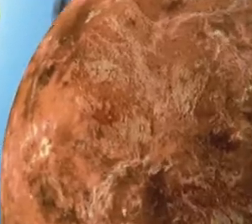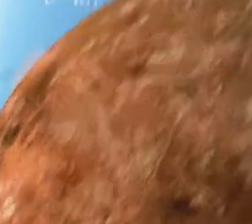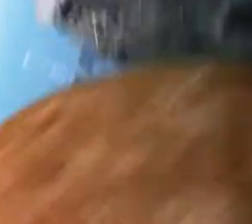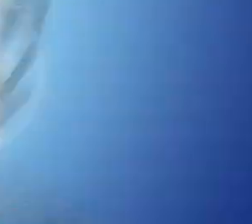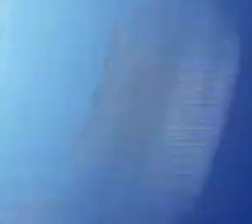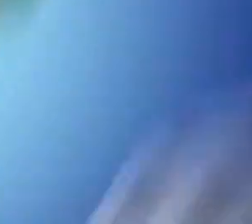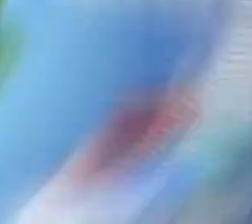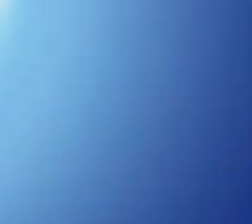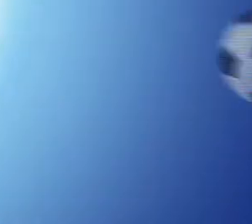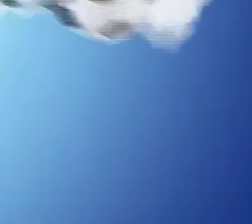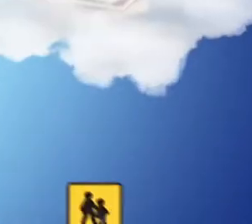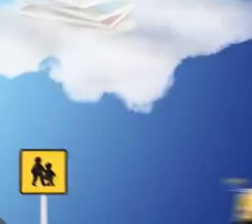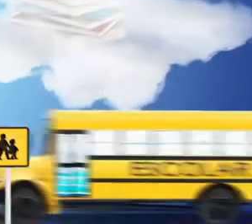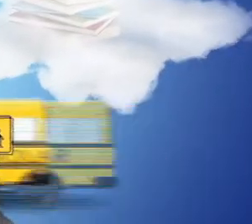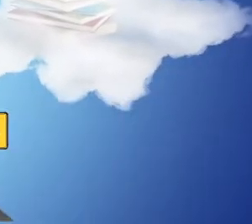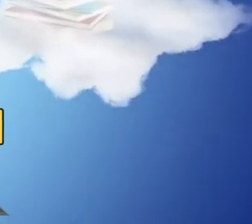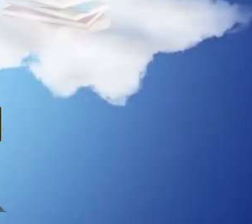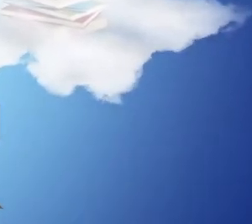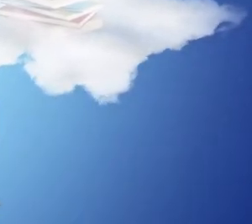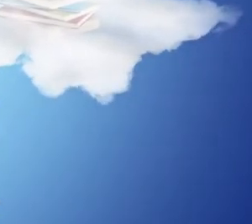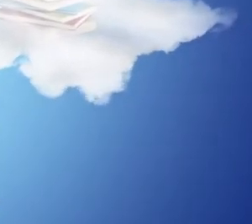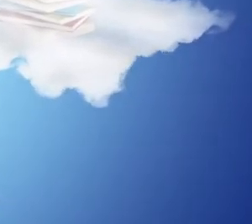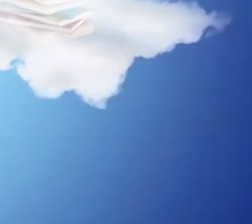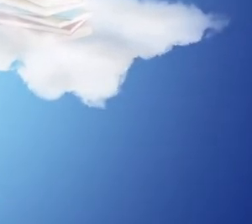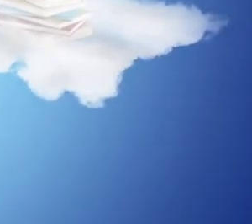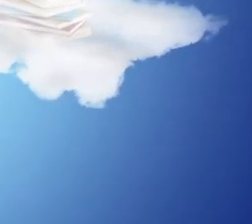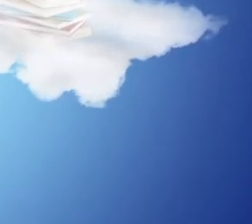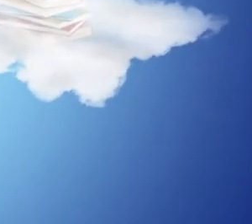Tchau, tchau.